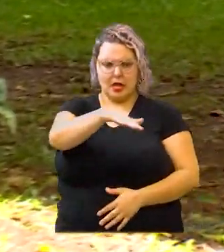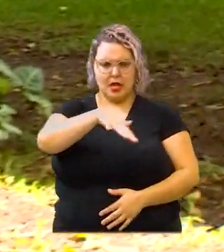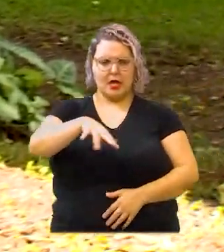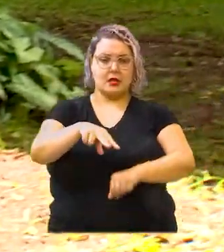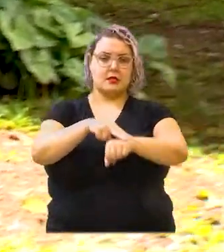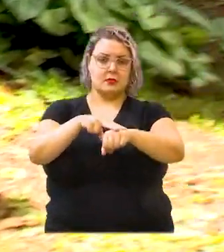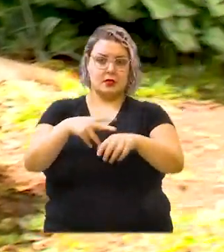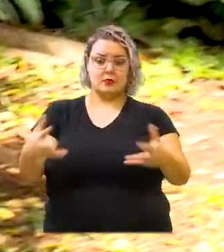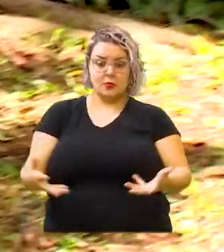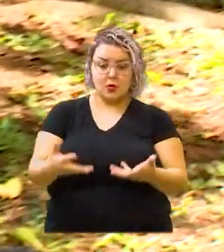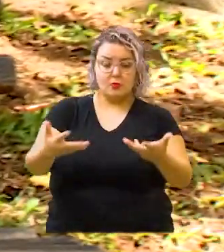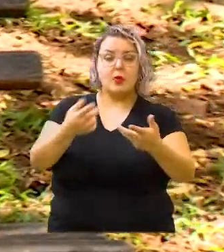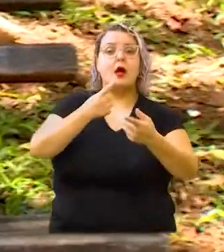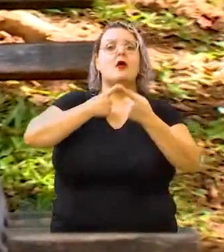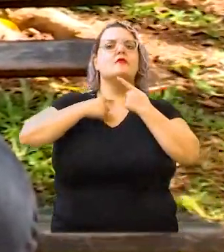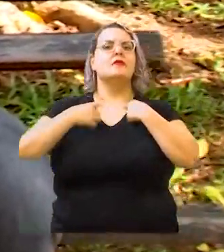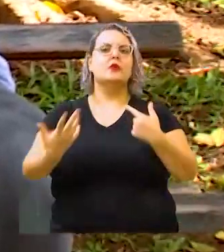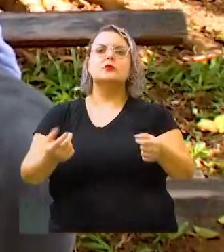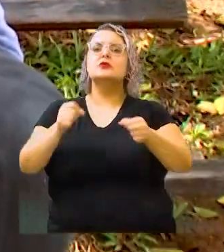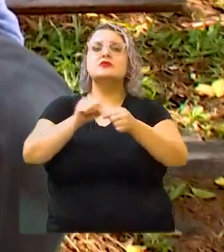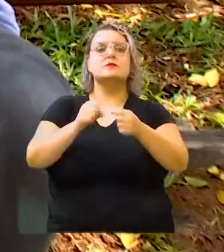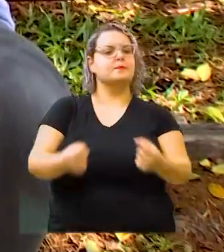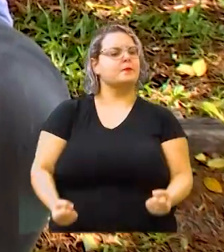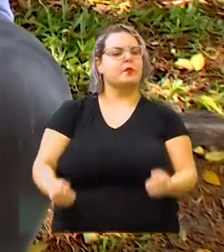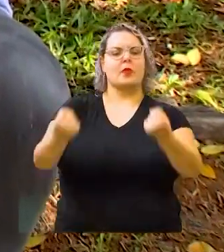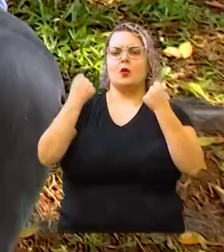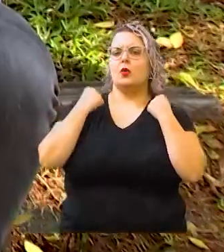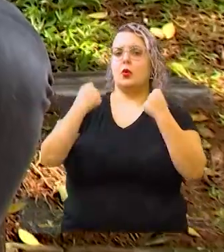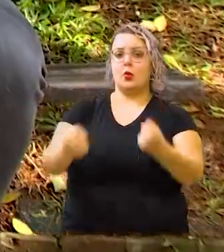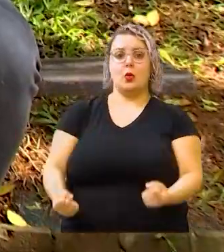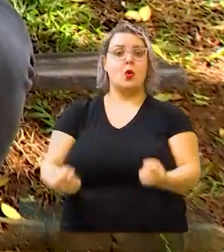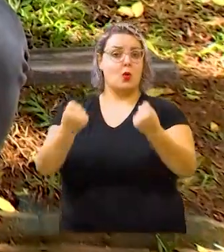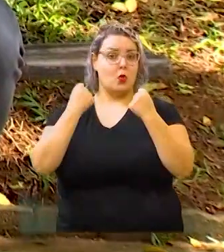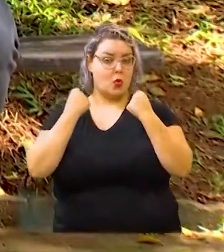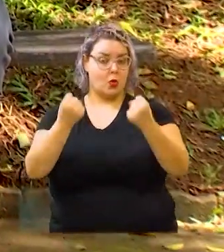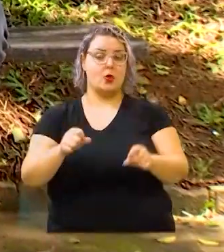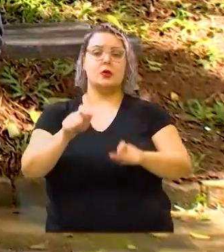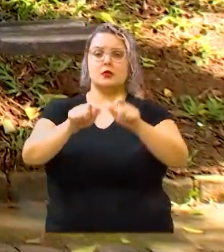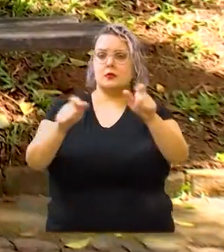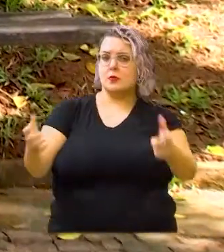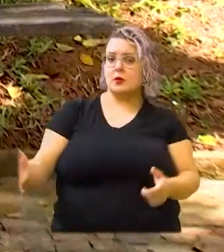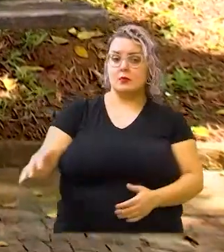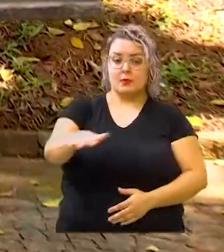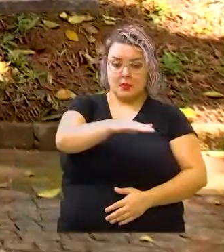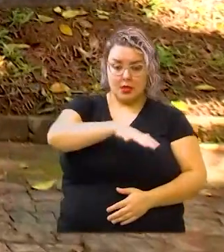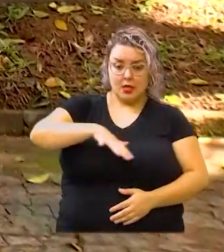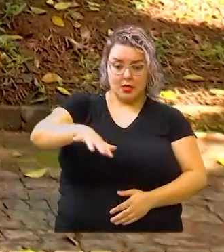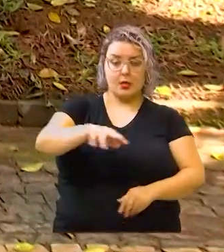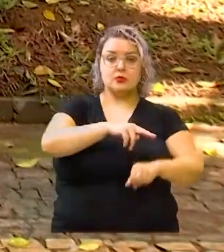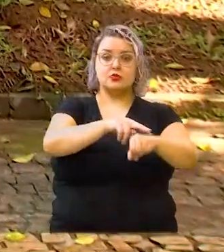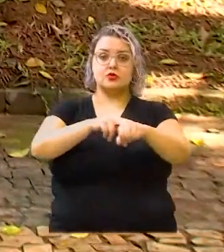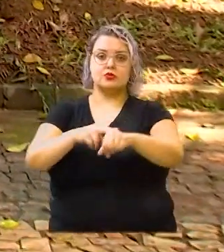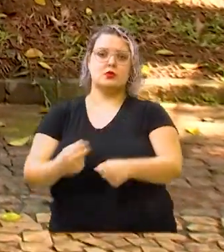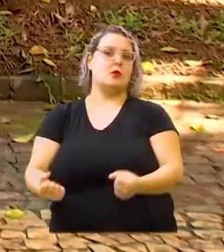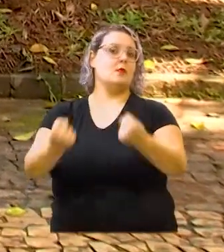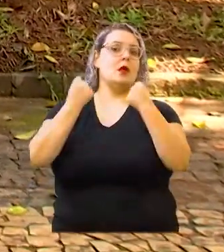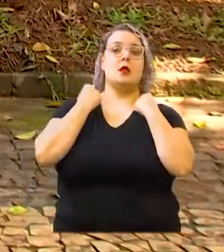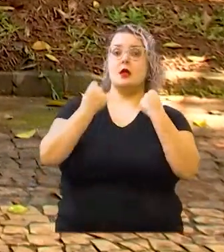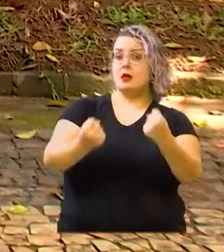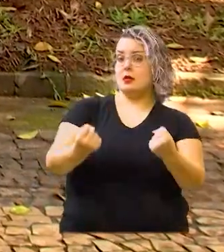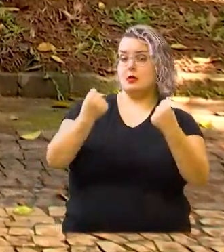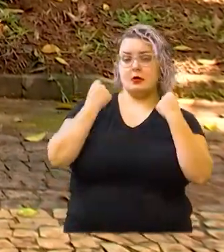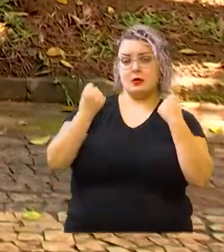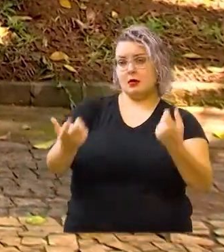verde, ela promove a vontade de você fazer exercício físico, né? Então as pessoas vêm para as áreas verdes para ter atividade